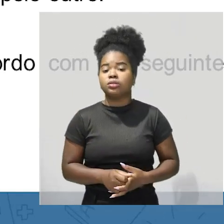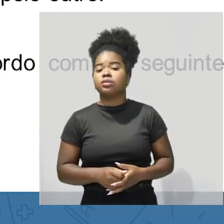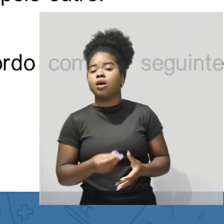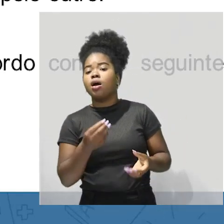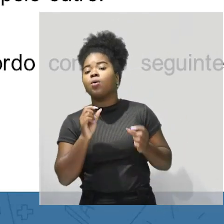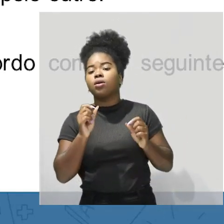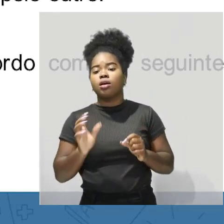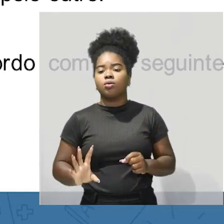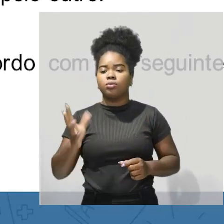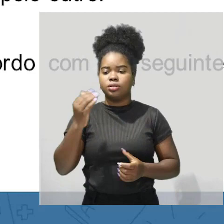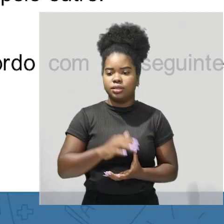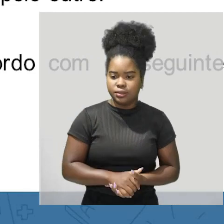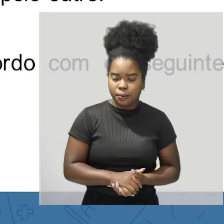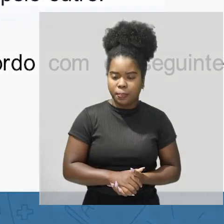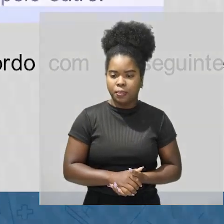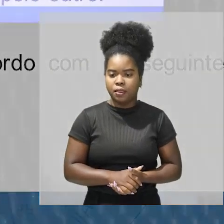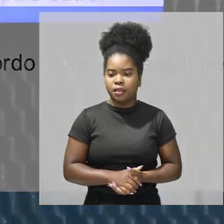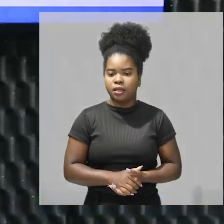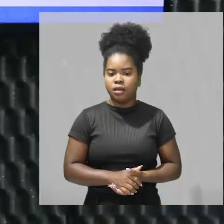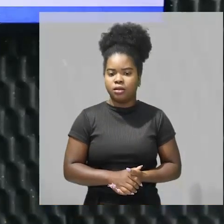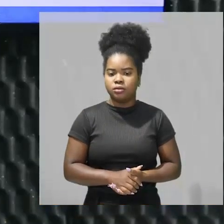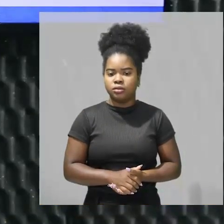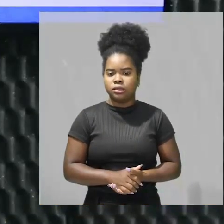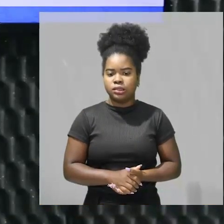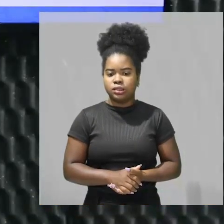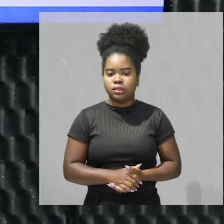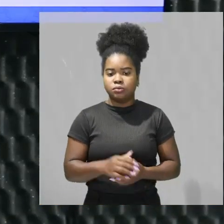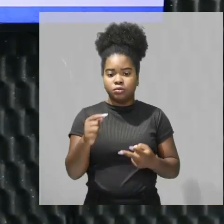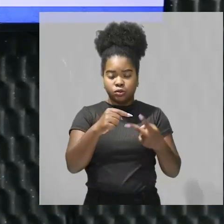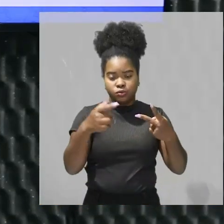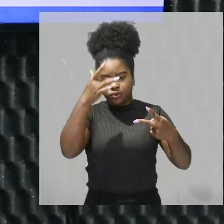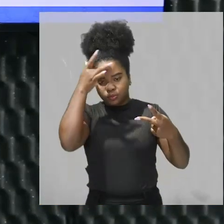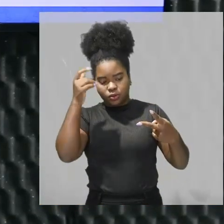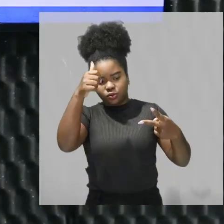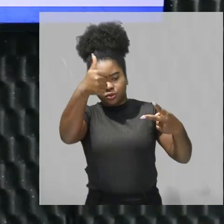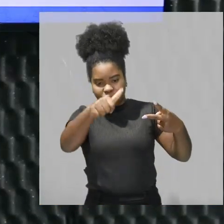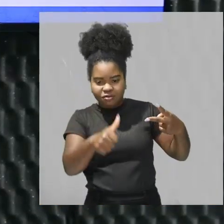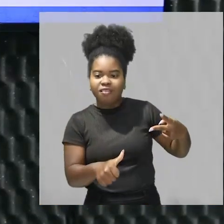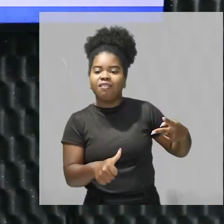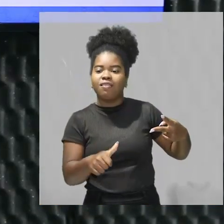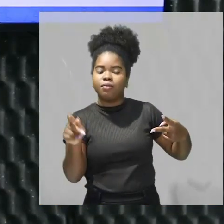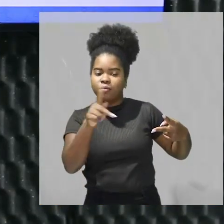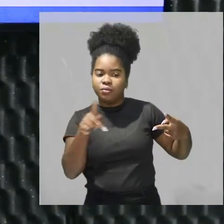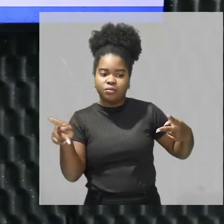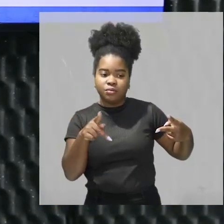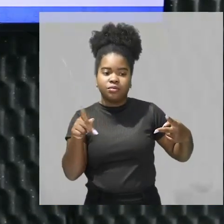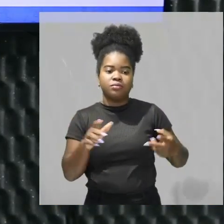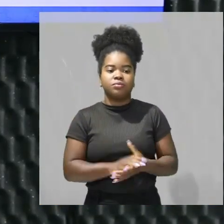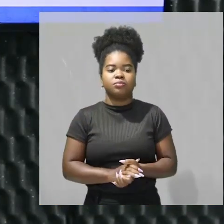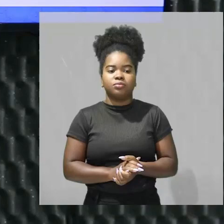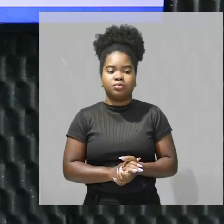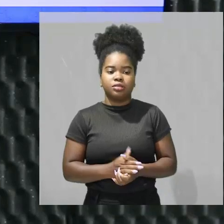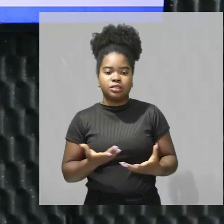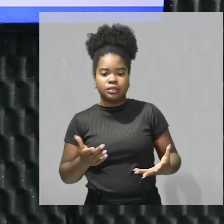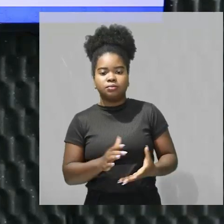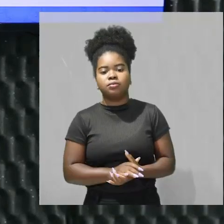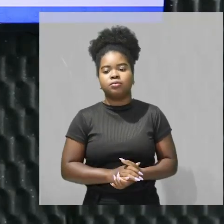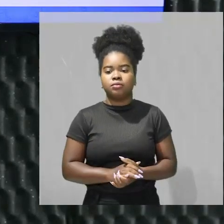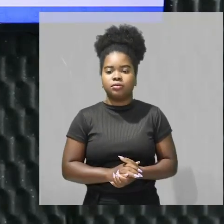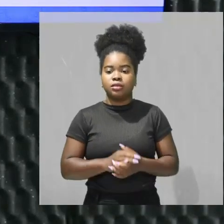avaliado por pelo menos 2 professores, de forma independente, sem que um conheça a nota que